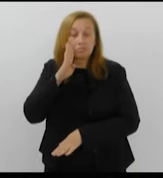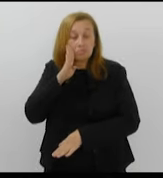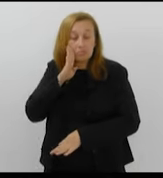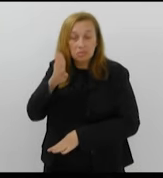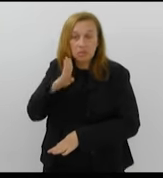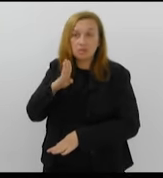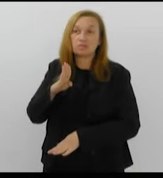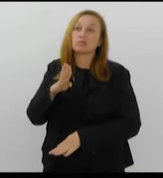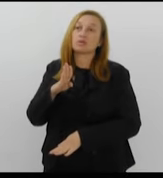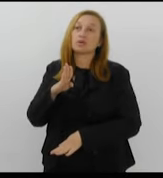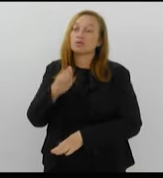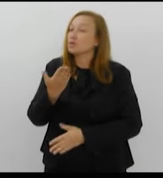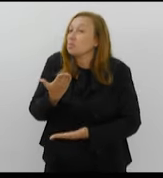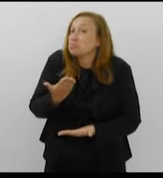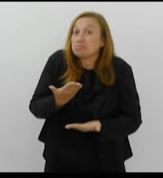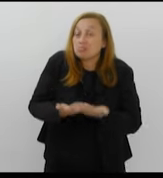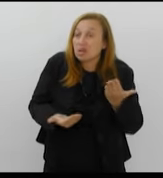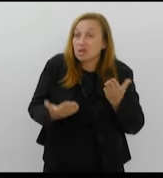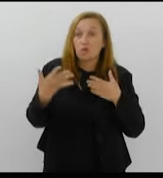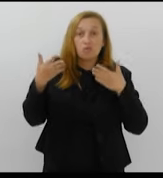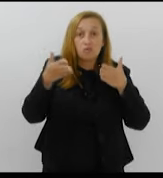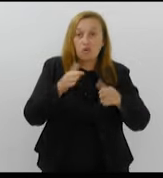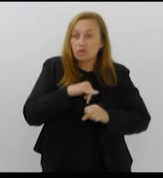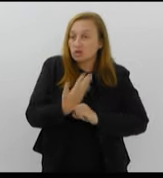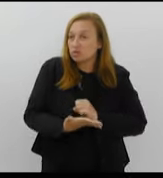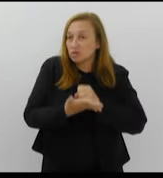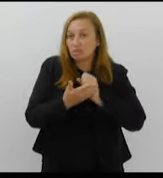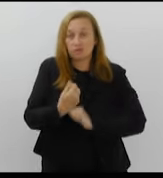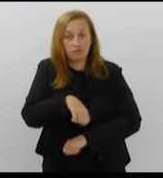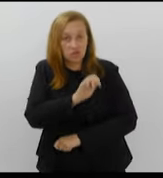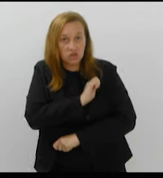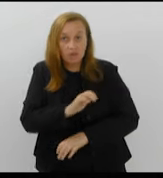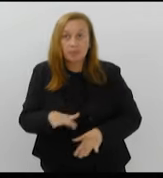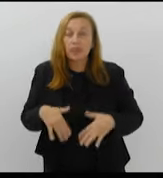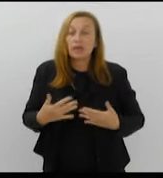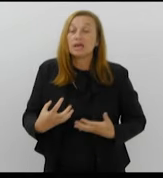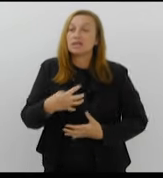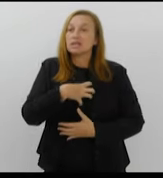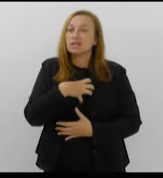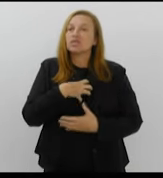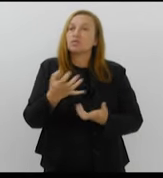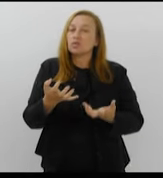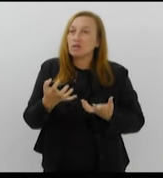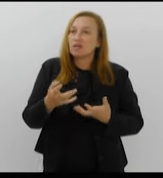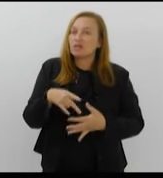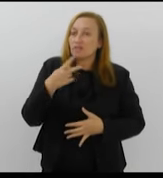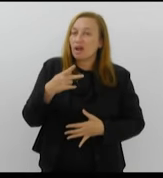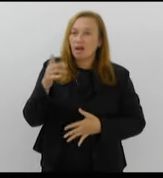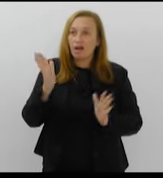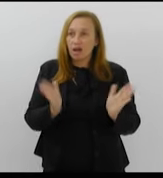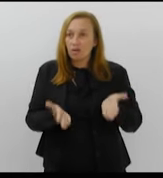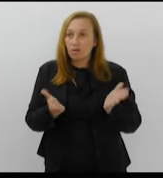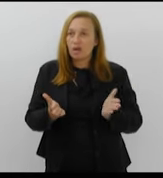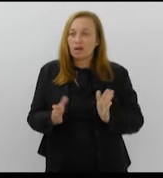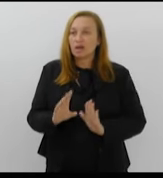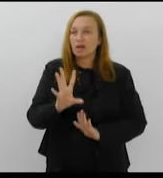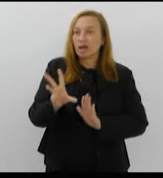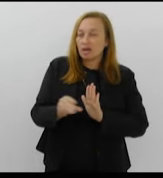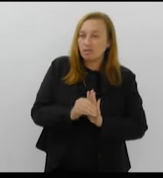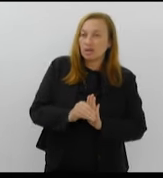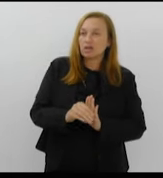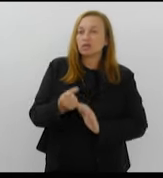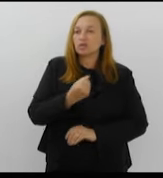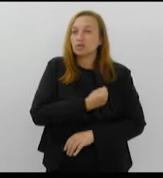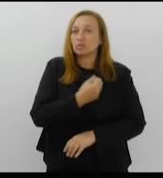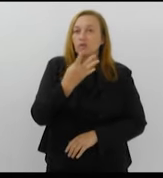priorizadas sem perder de vista a sustentabilidade fiscal. Nesse sentido, eu quero dar destaque aqui agora à emenda número